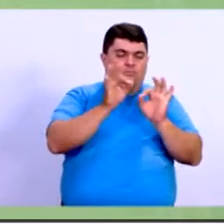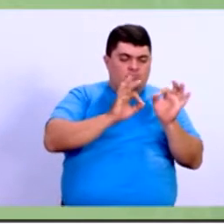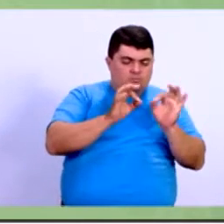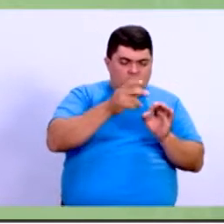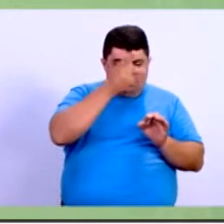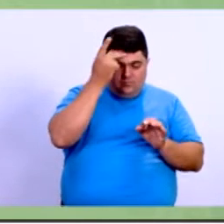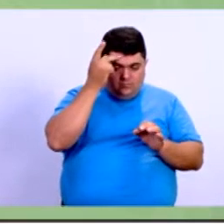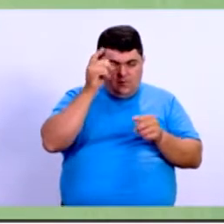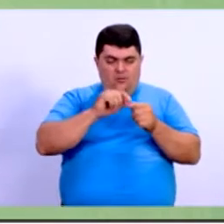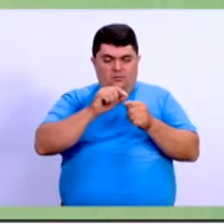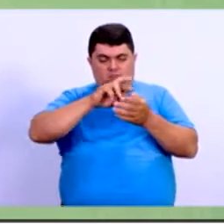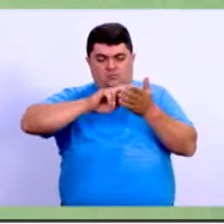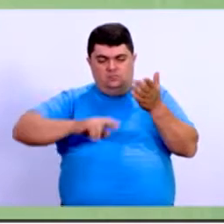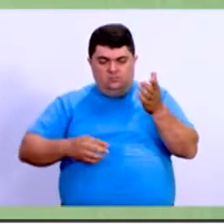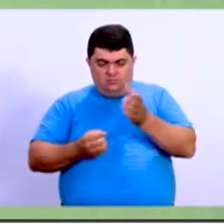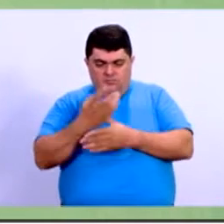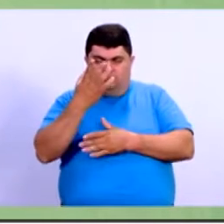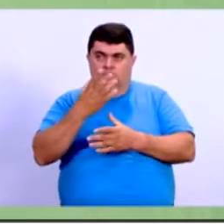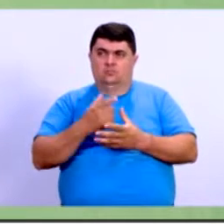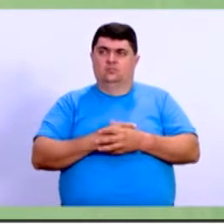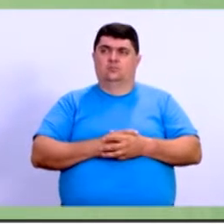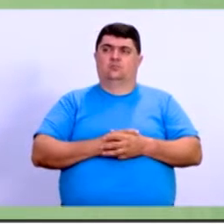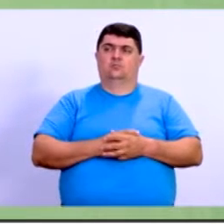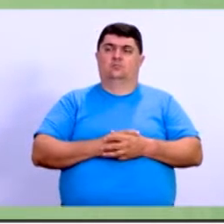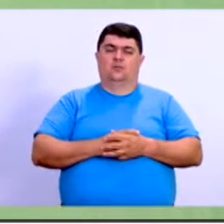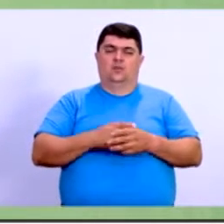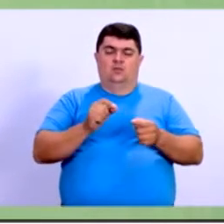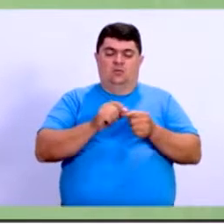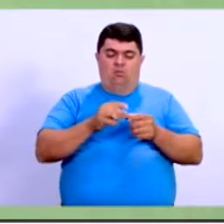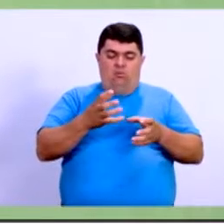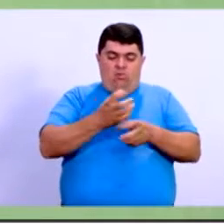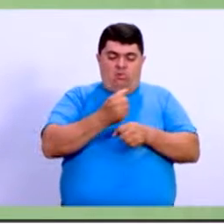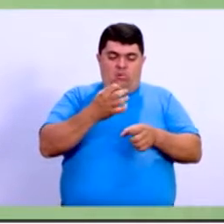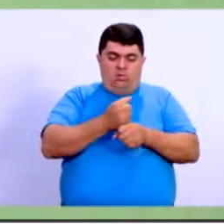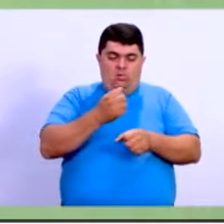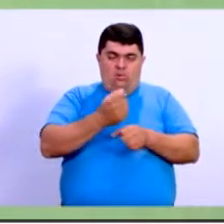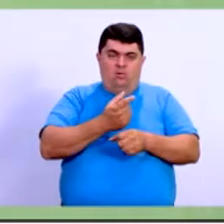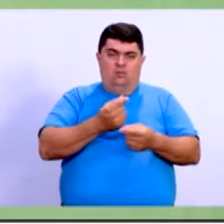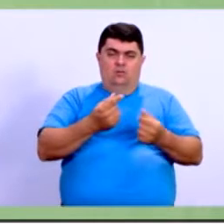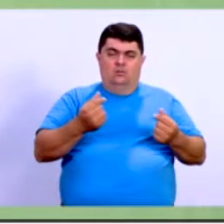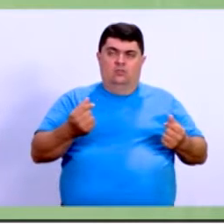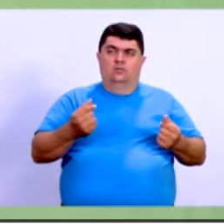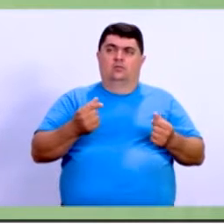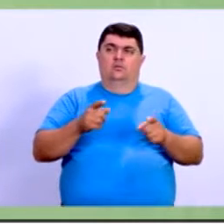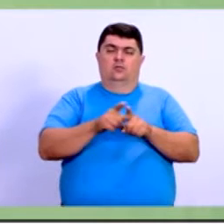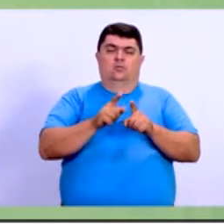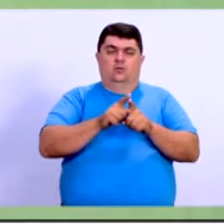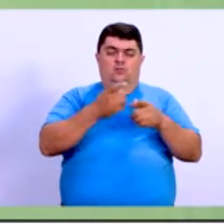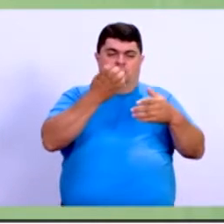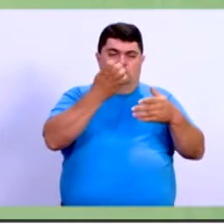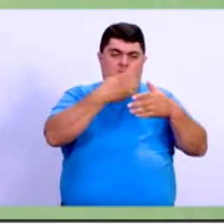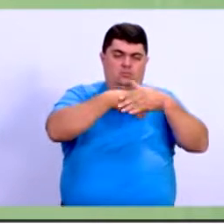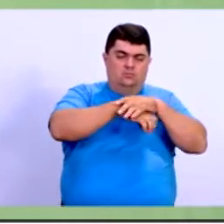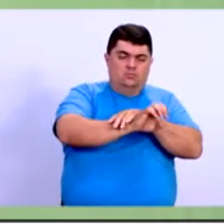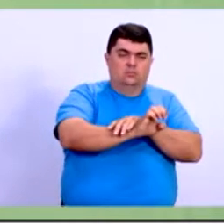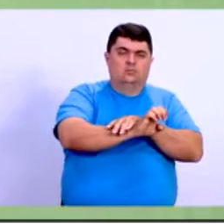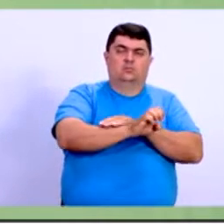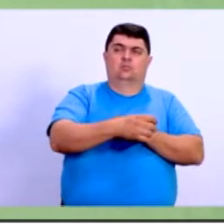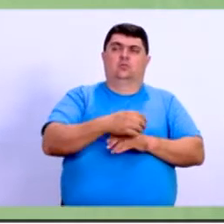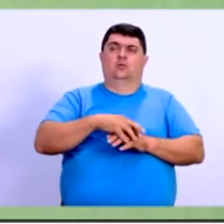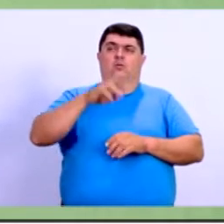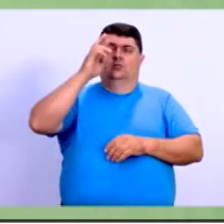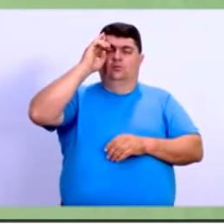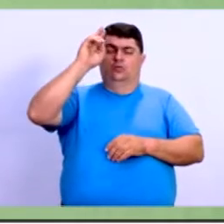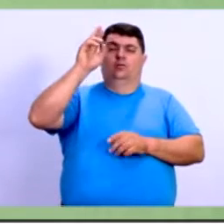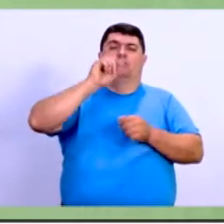gerar relatórios, gerir contabilidade, gerir estoque. O meu chefe, ele